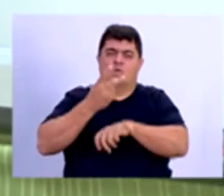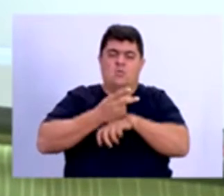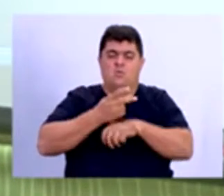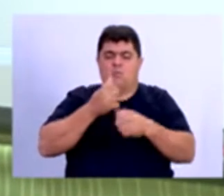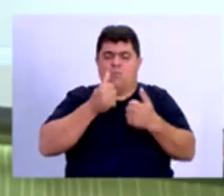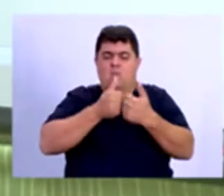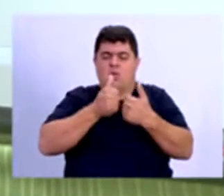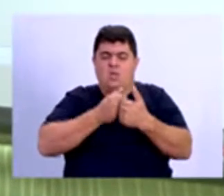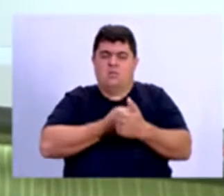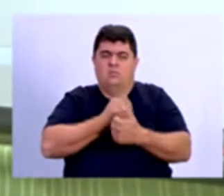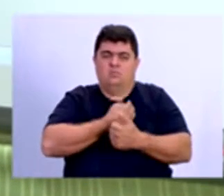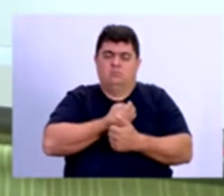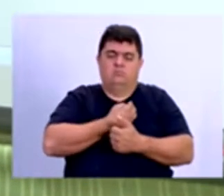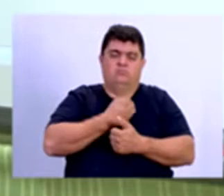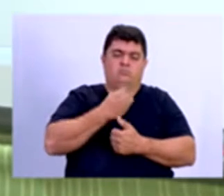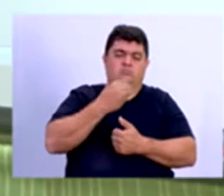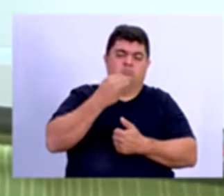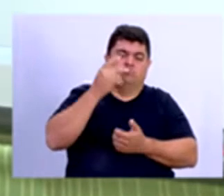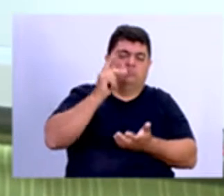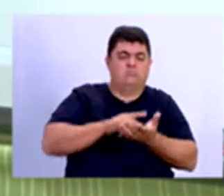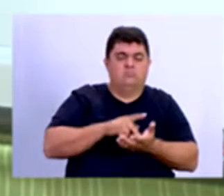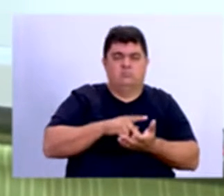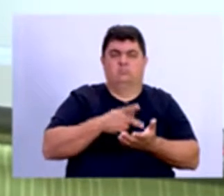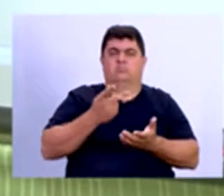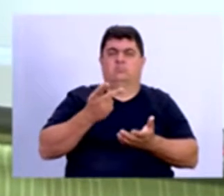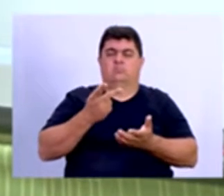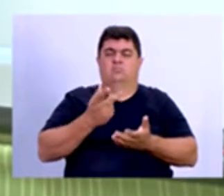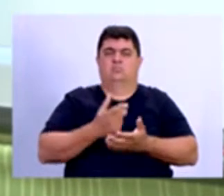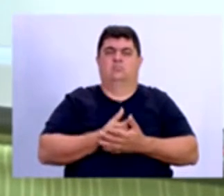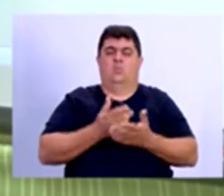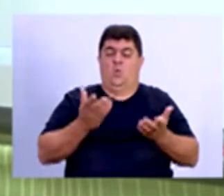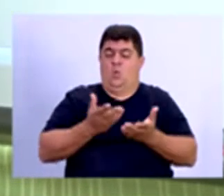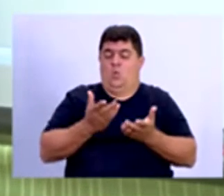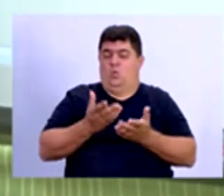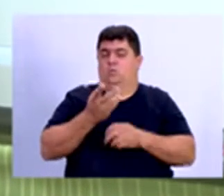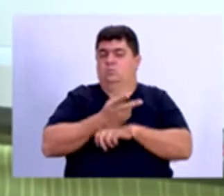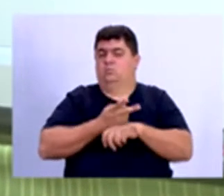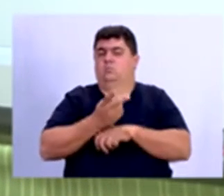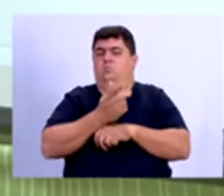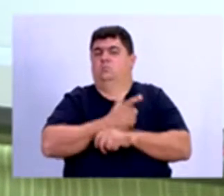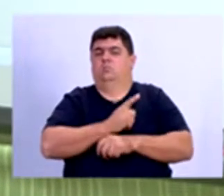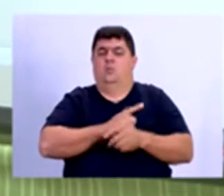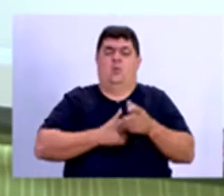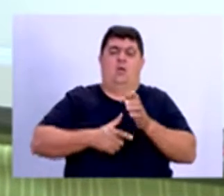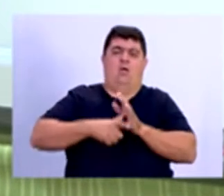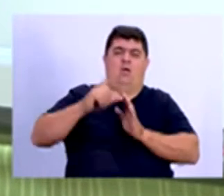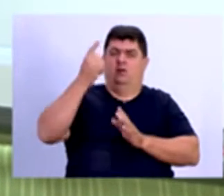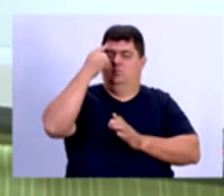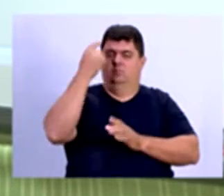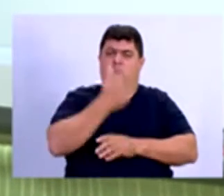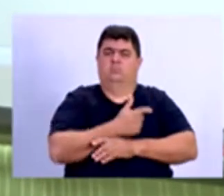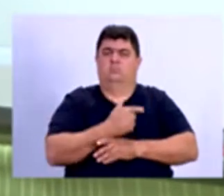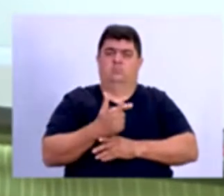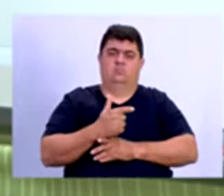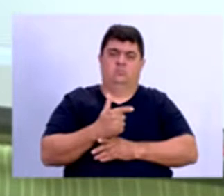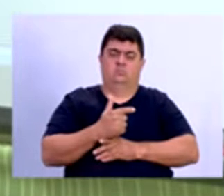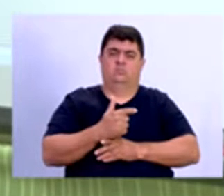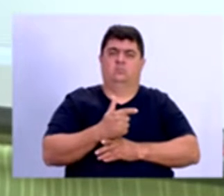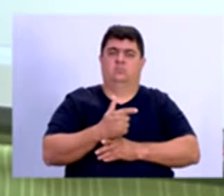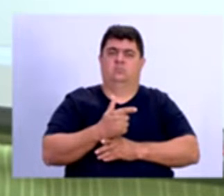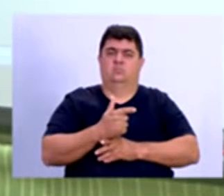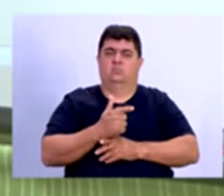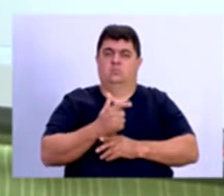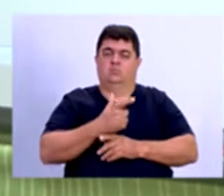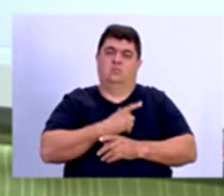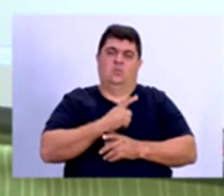essa simulação do mundo real hoje o que a gente busca que antes não antes não pensávamos em em que o computador nos